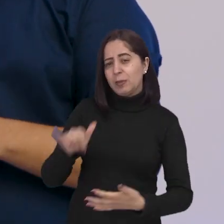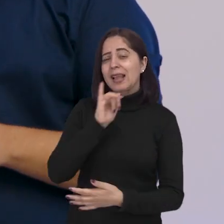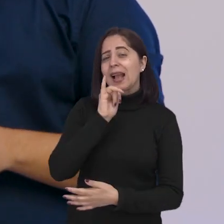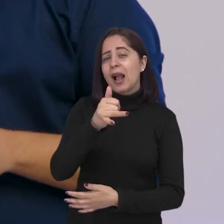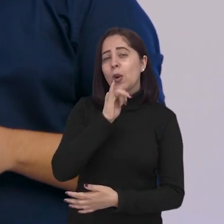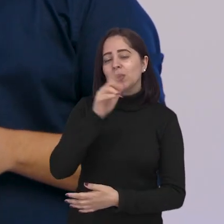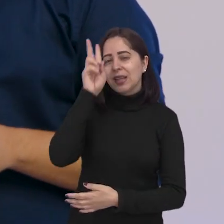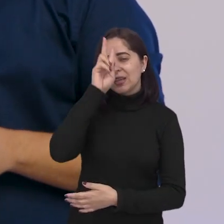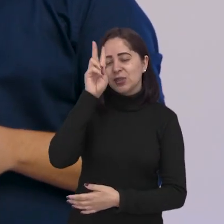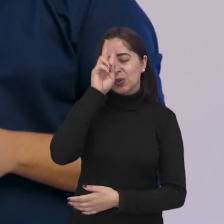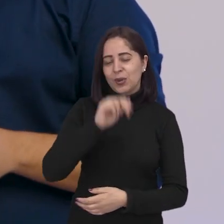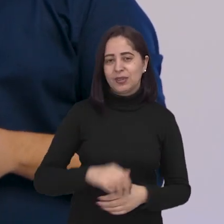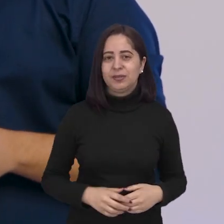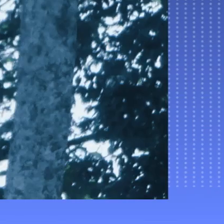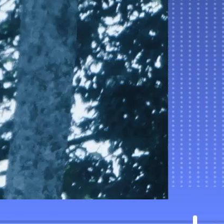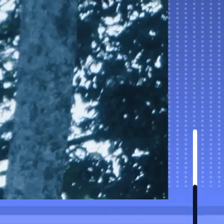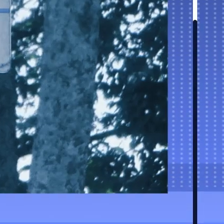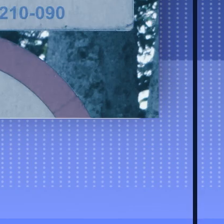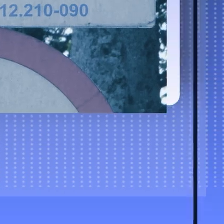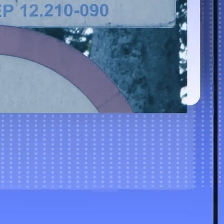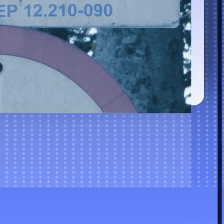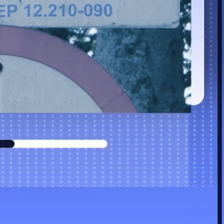contam a história dele pra gente.